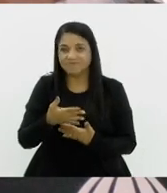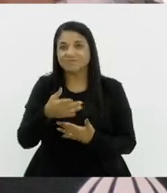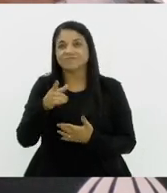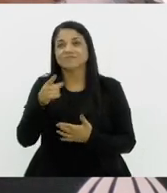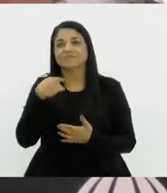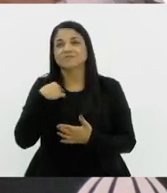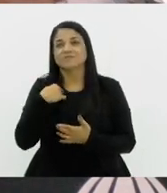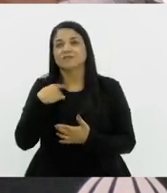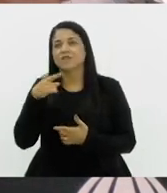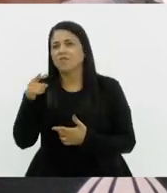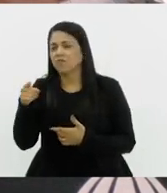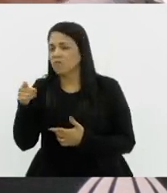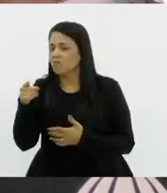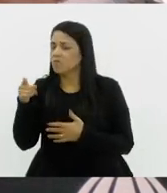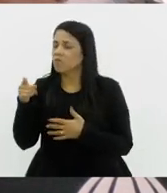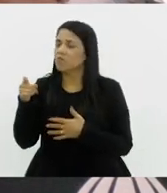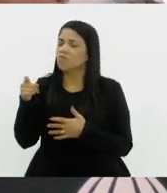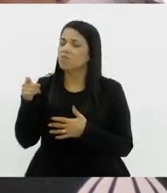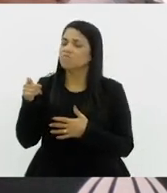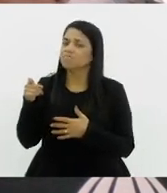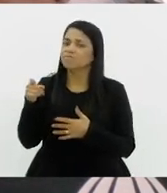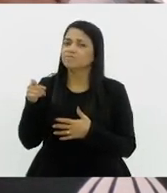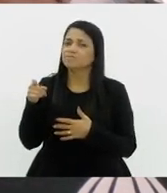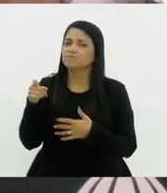o que ela disse, que o ruído